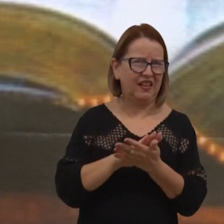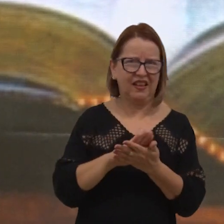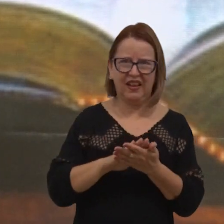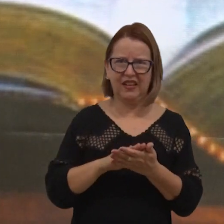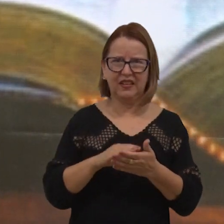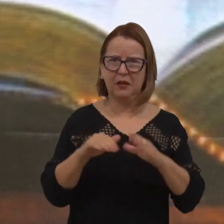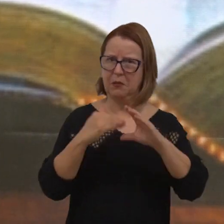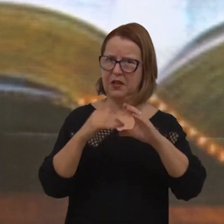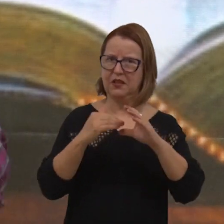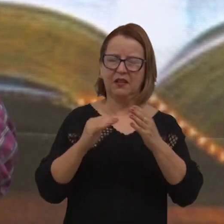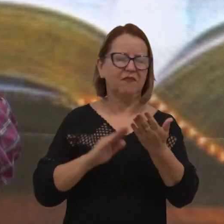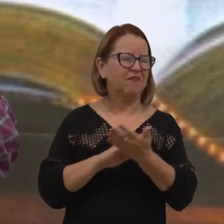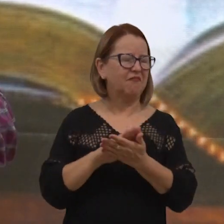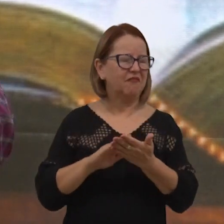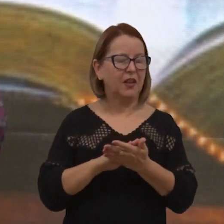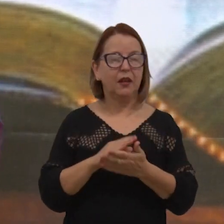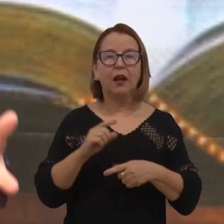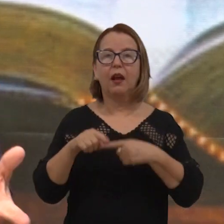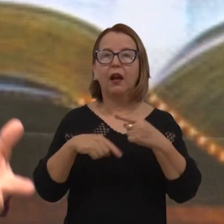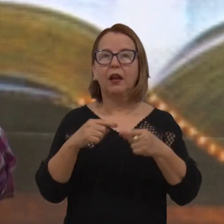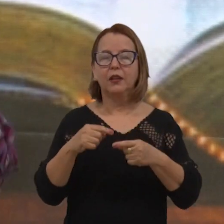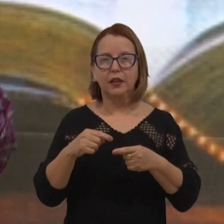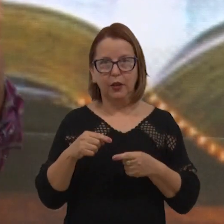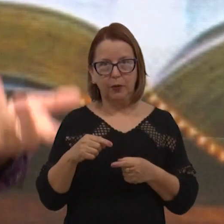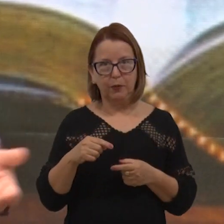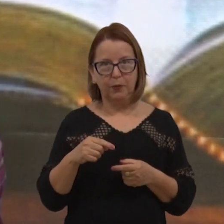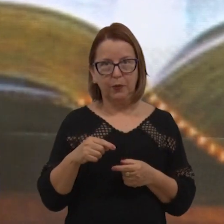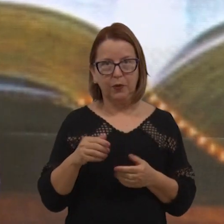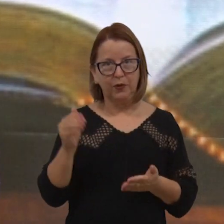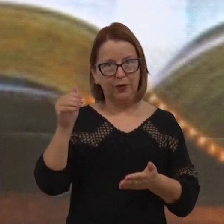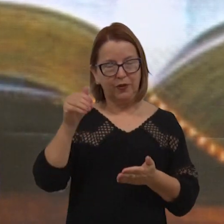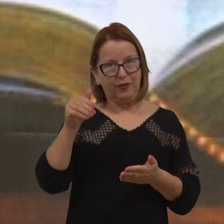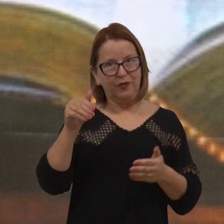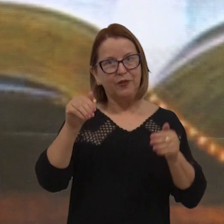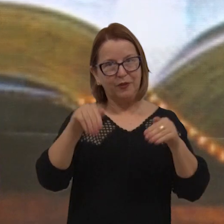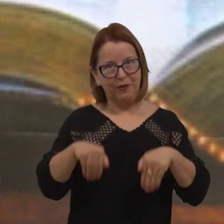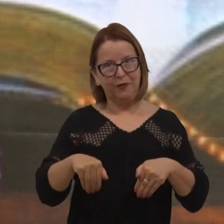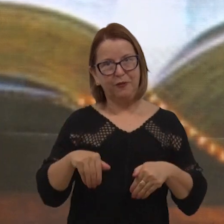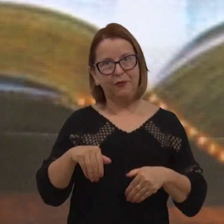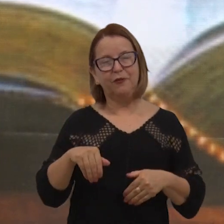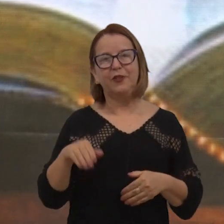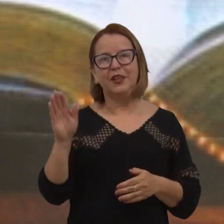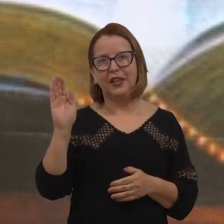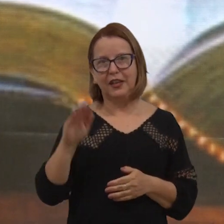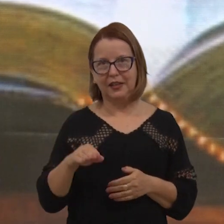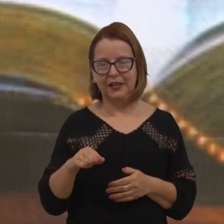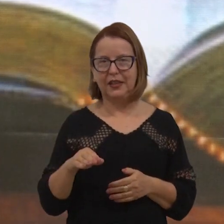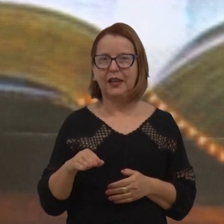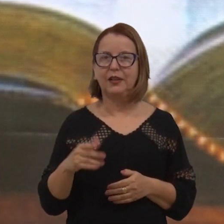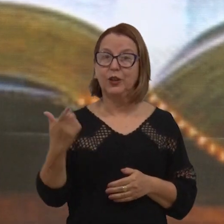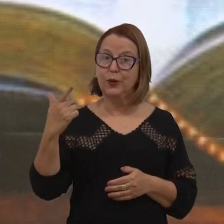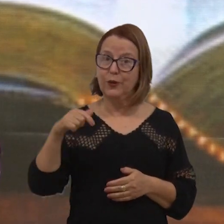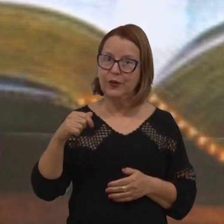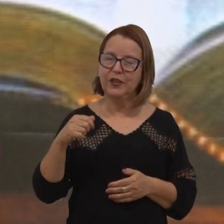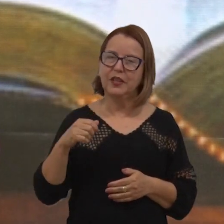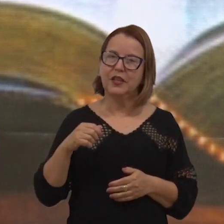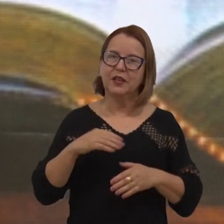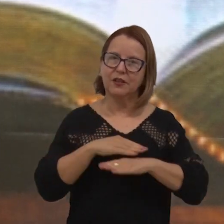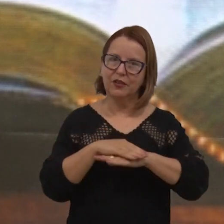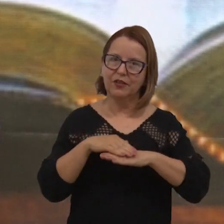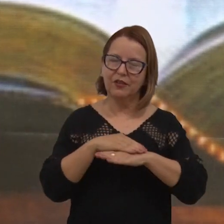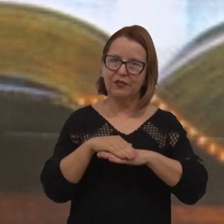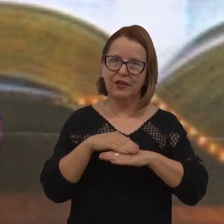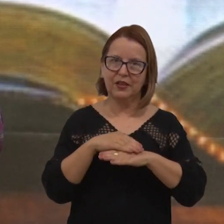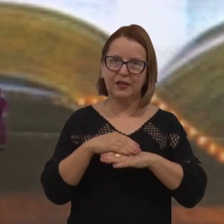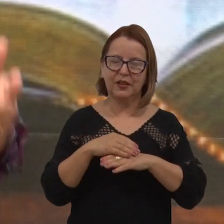não retornou a ligação. Depois, no final da tarde, que eu consegui conversar com um funcionário dele, e ele falou, olha,